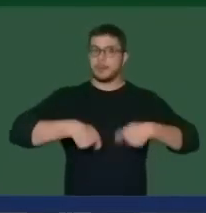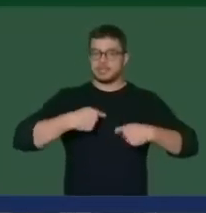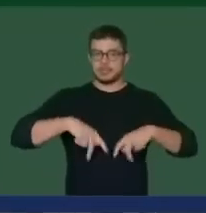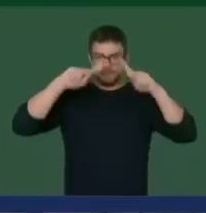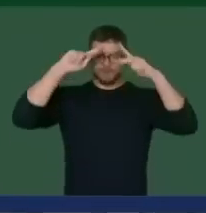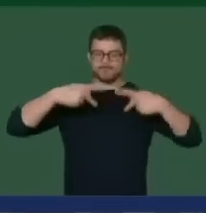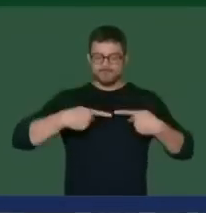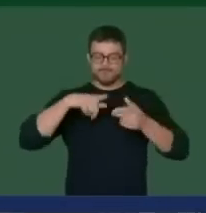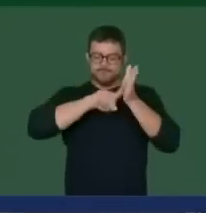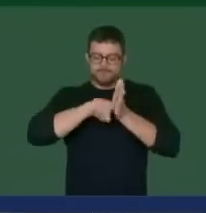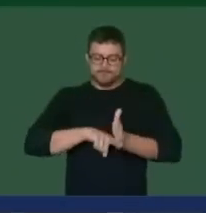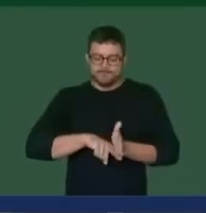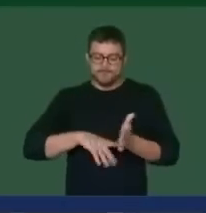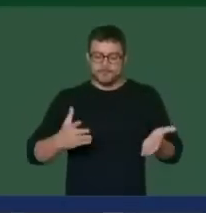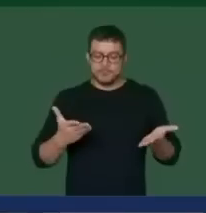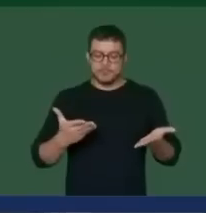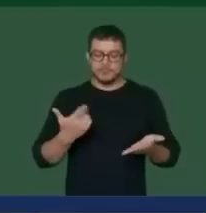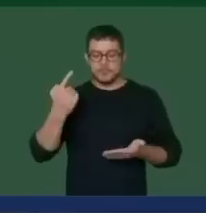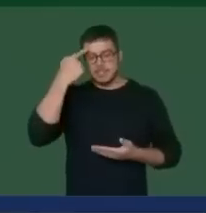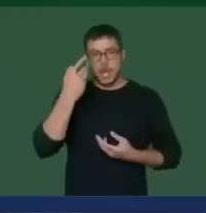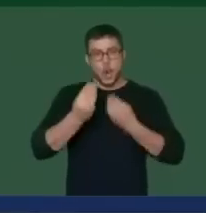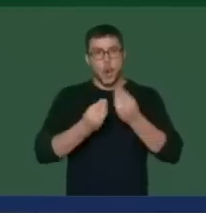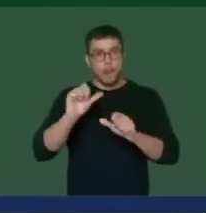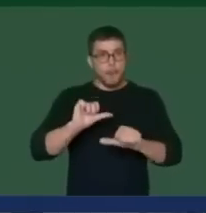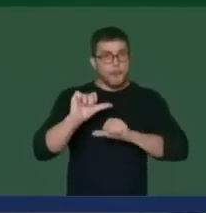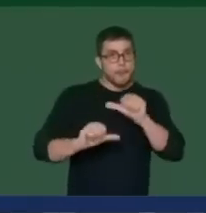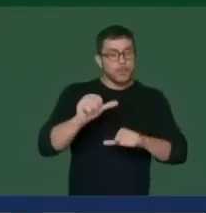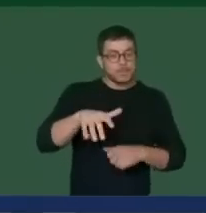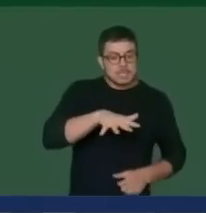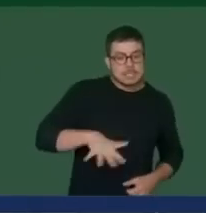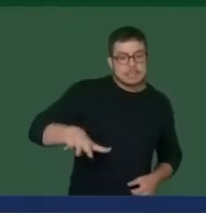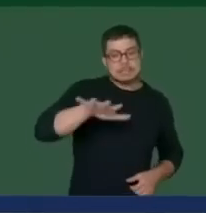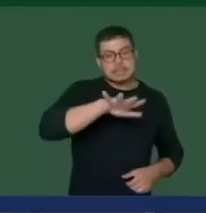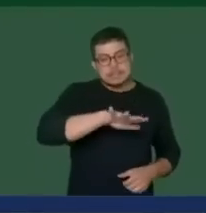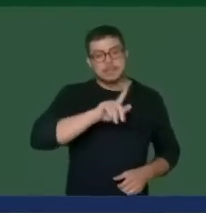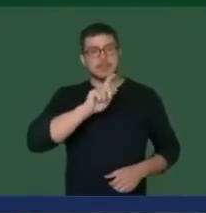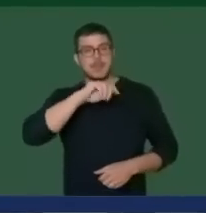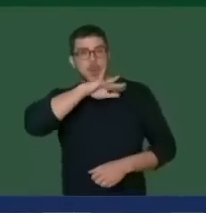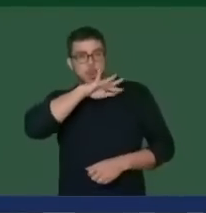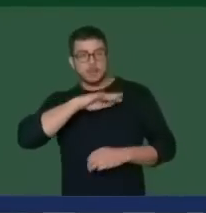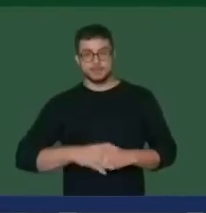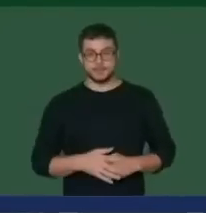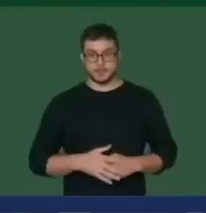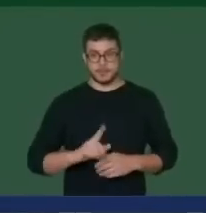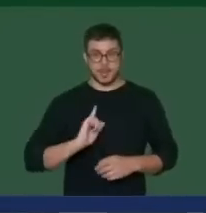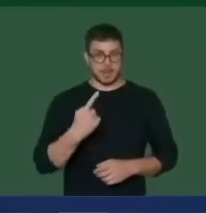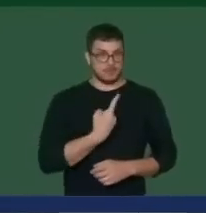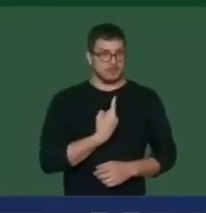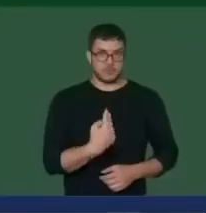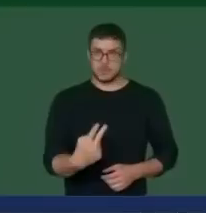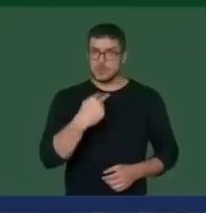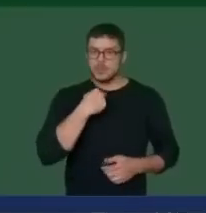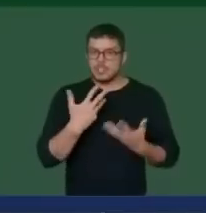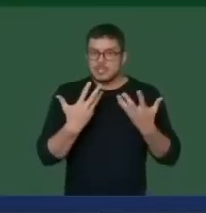para mudar definitivamente este ambiente nefasto. Não devemos mais tolerar que